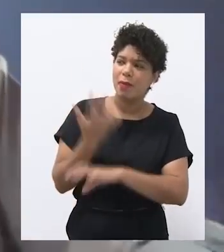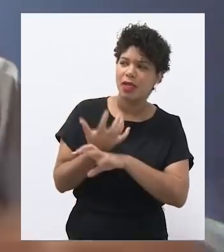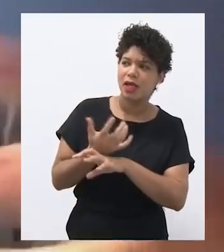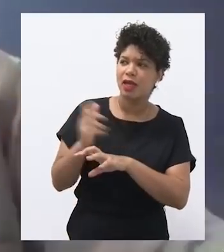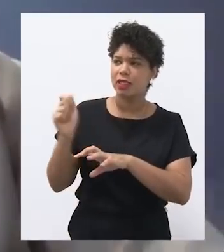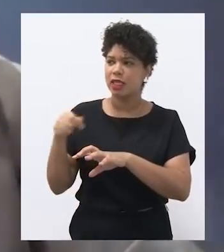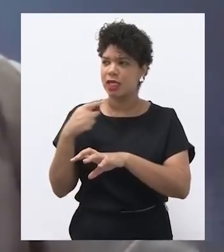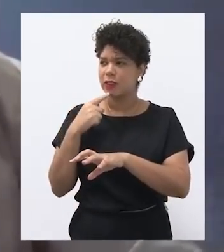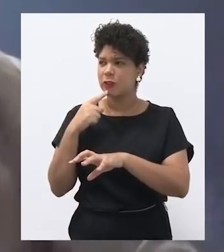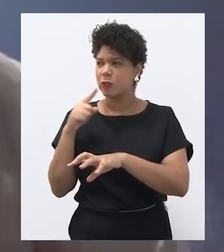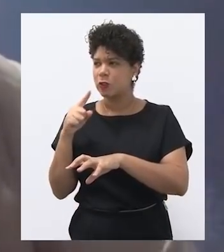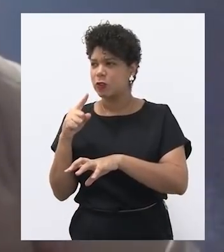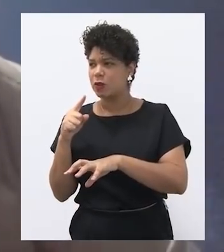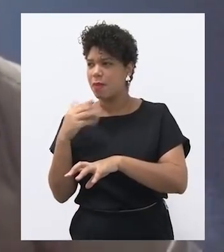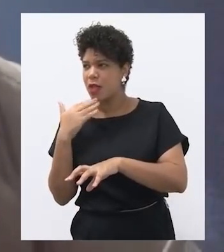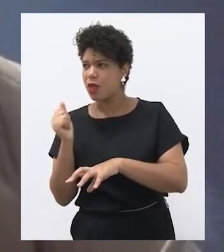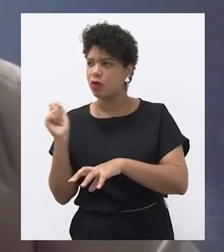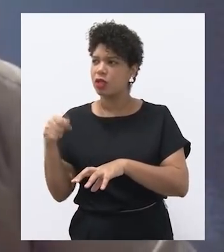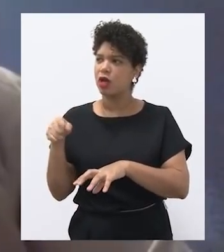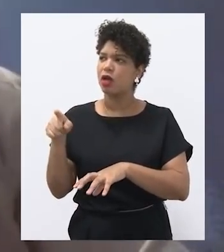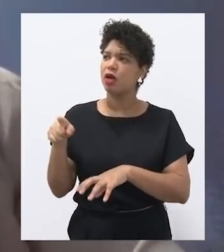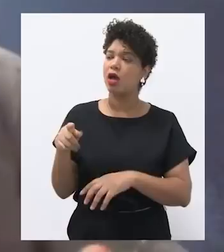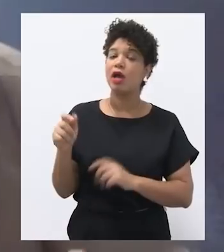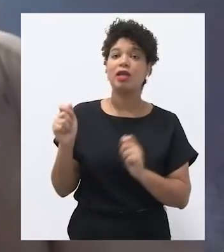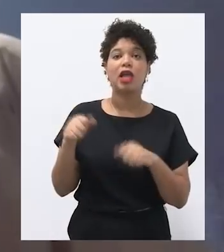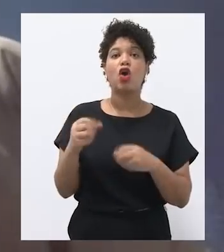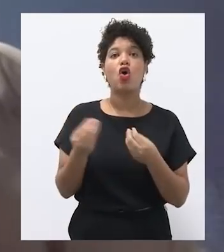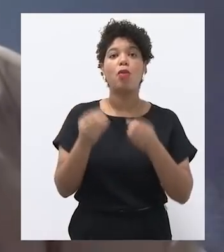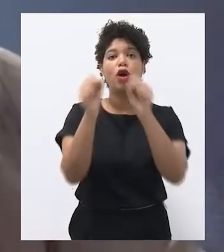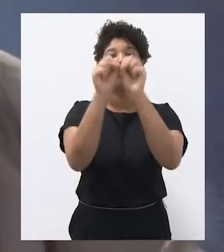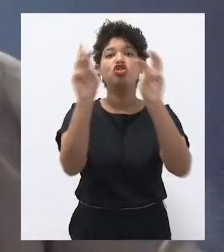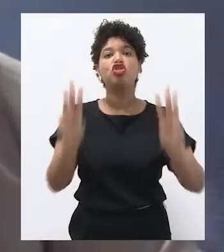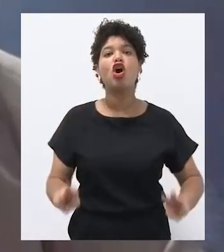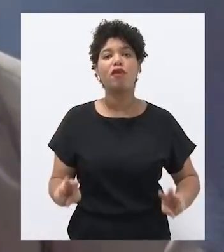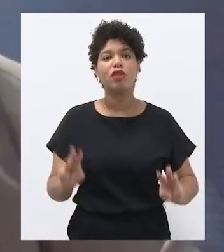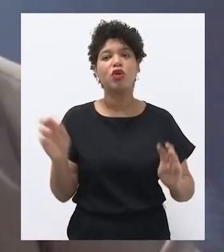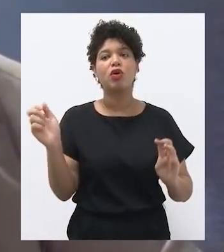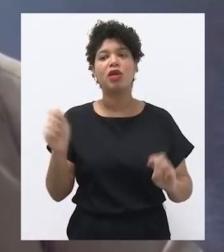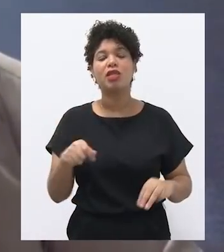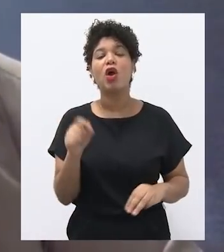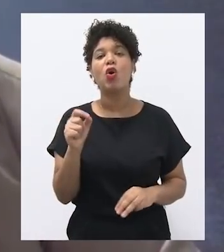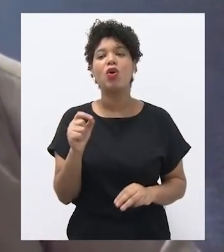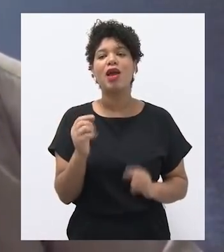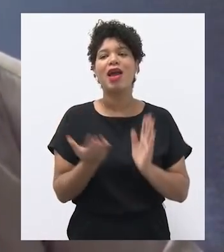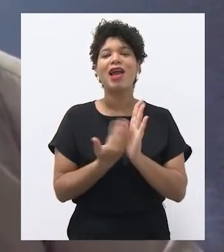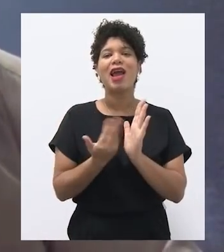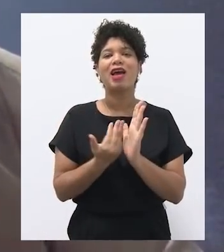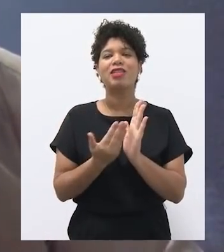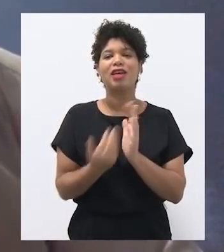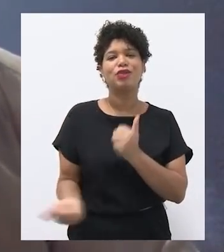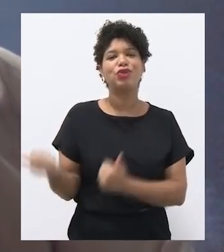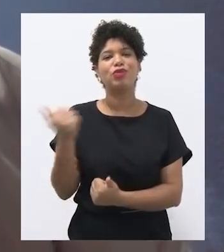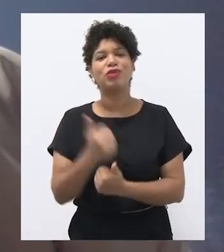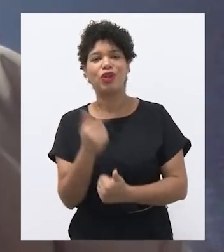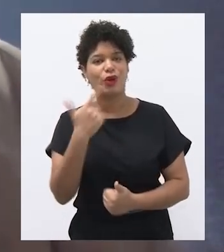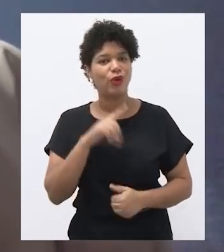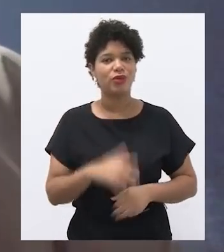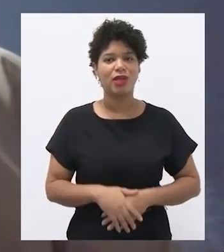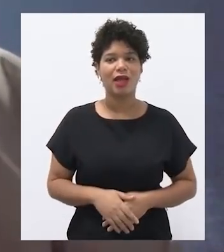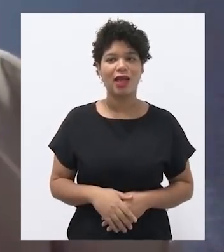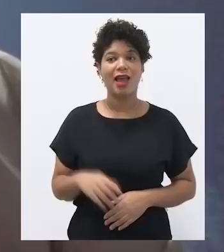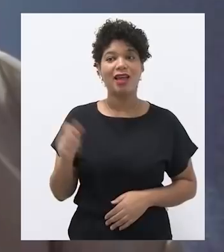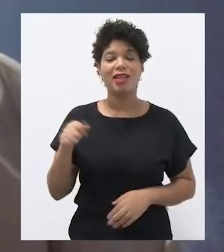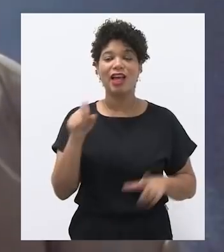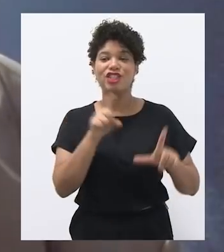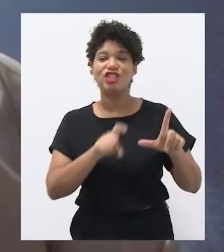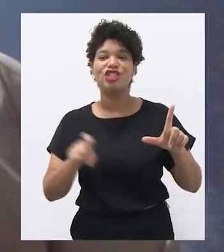resolução a problemas feitos em softwares que hoje substituem os cadernos? a gente pode digitalizar essa